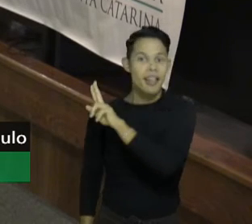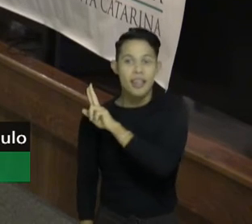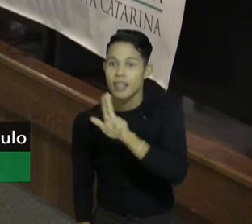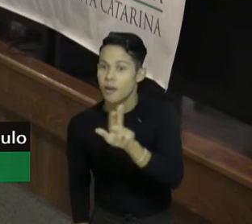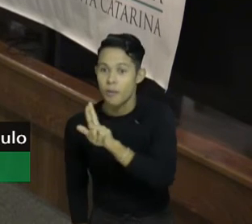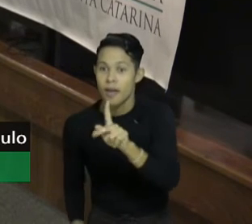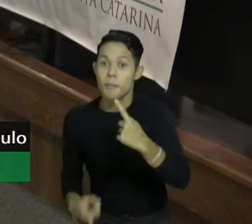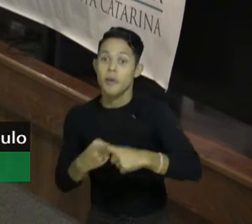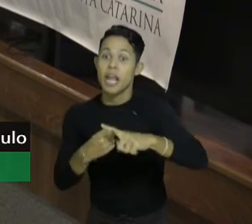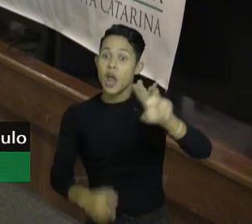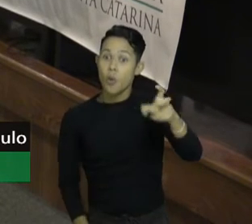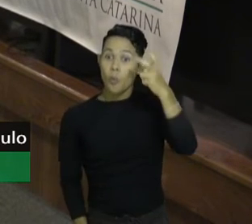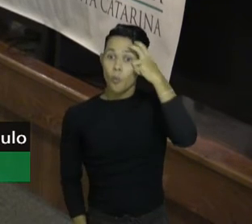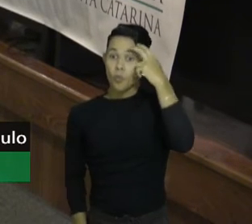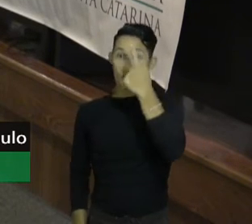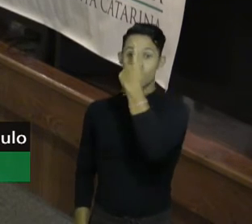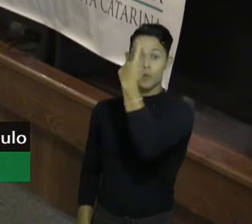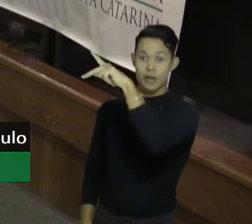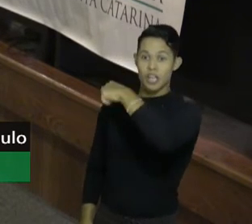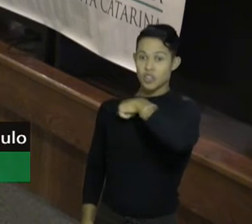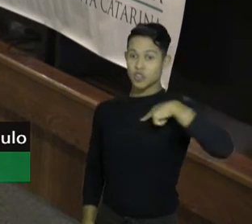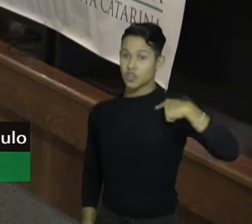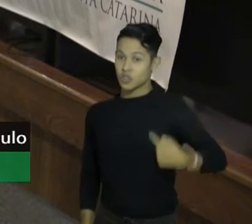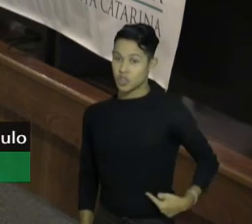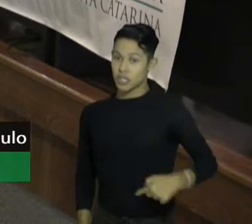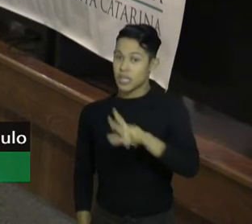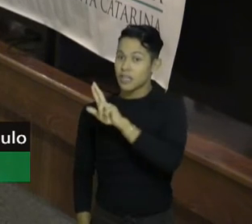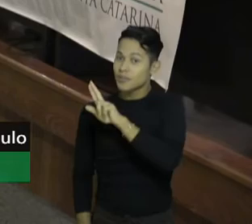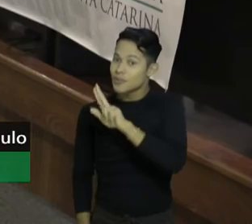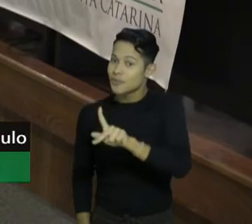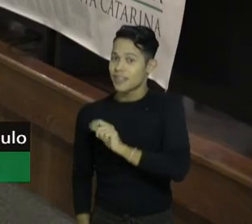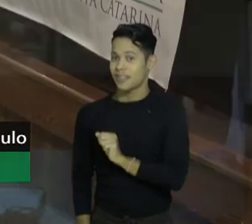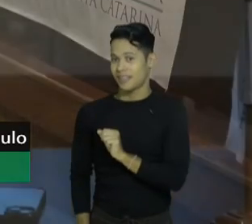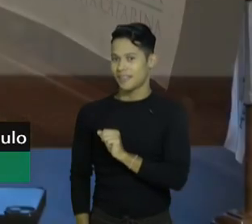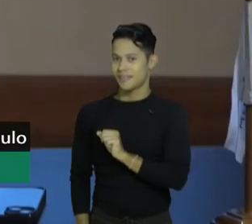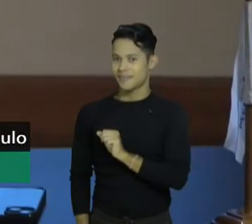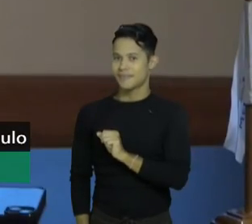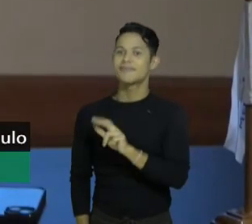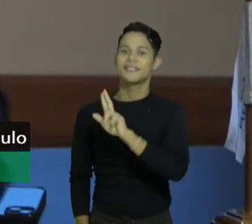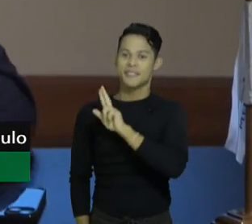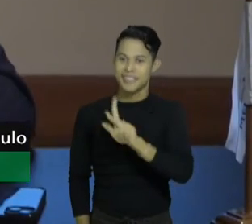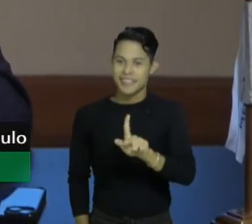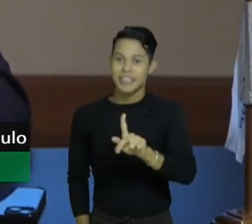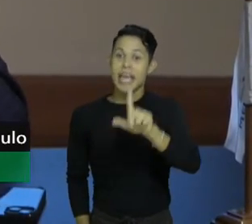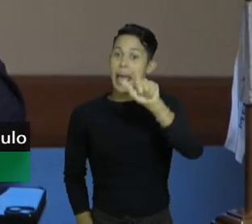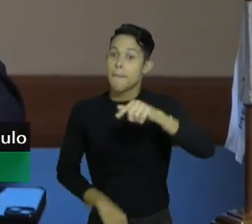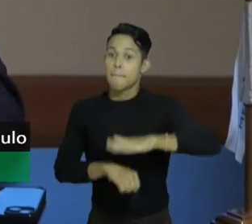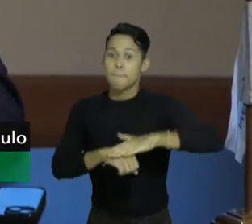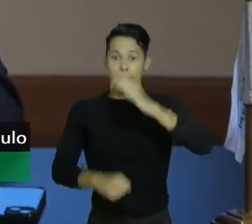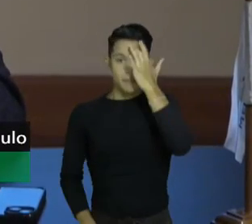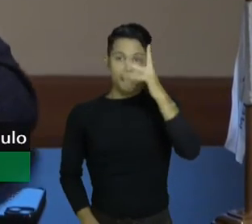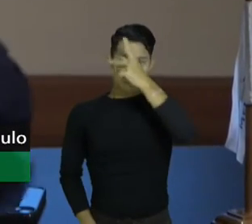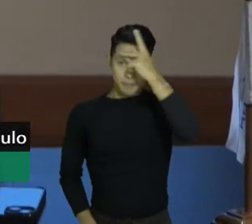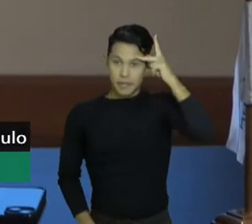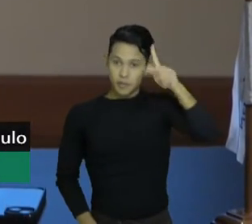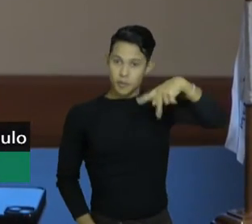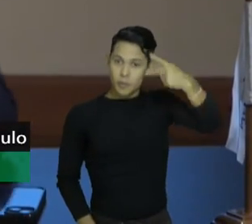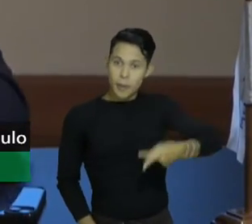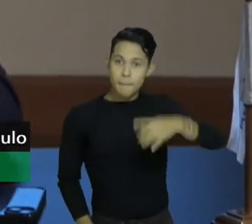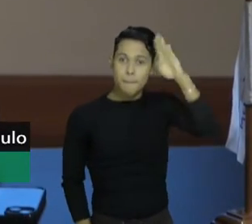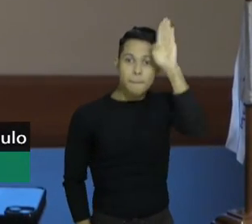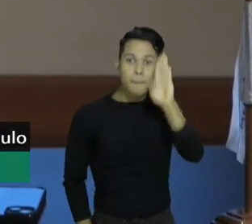a cultura é diferente né chinês é muito diferente negociar com o chinês é muito mais fácil pros empresários brasileiros